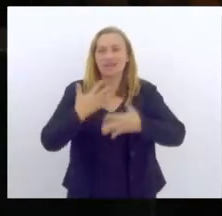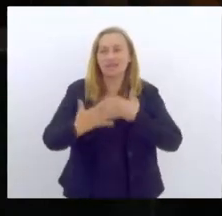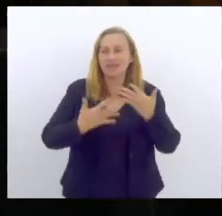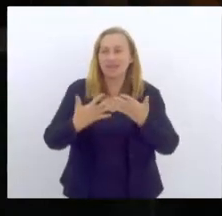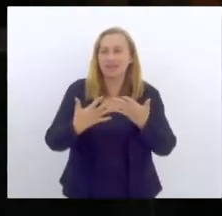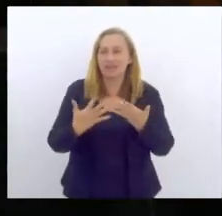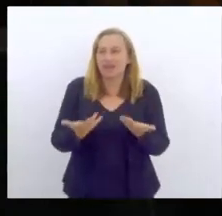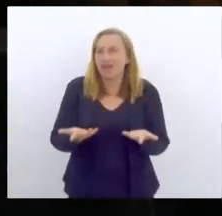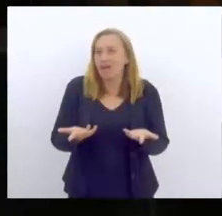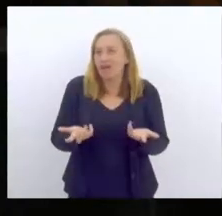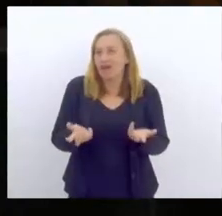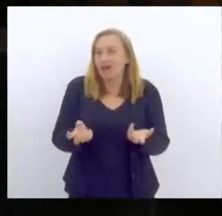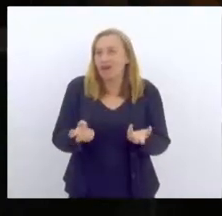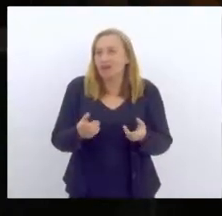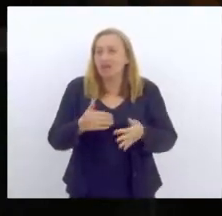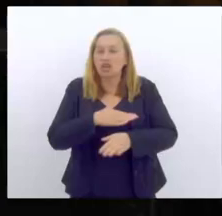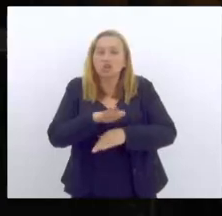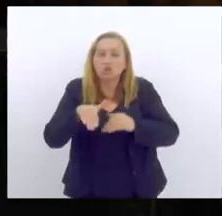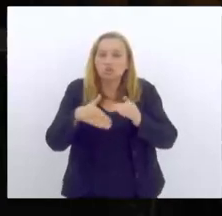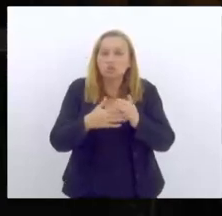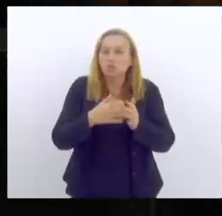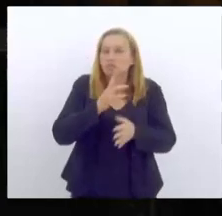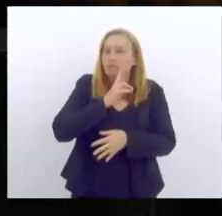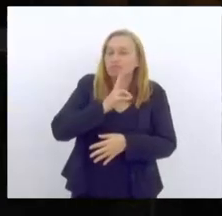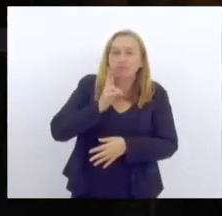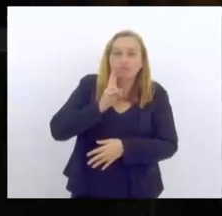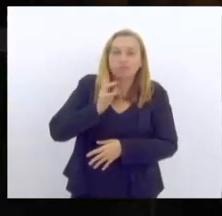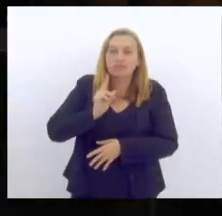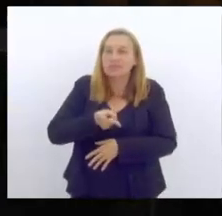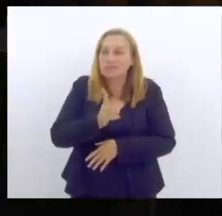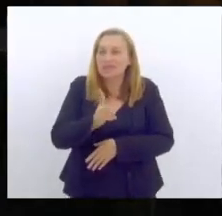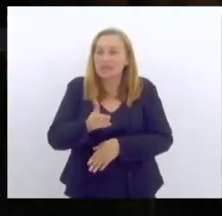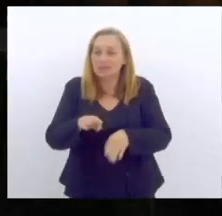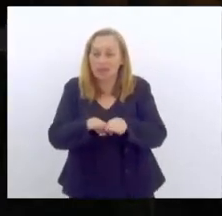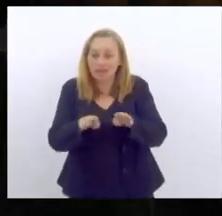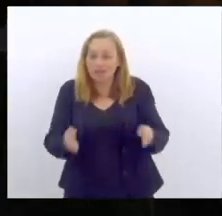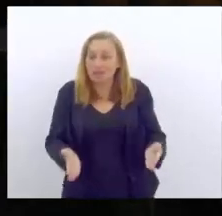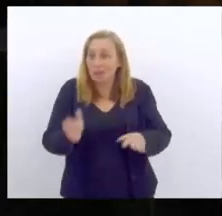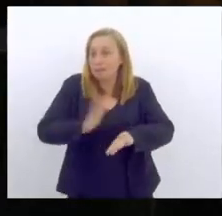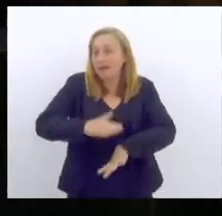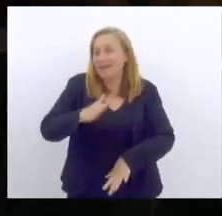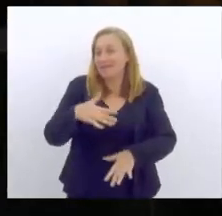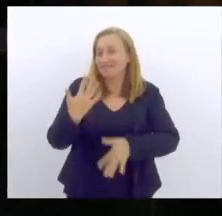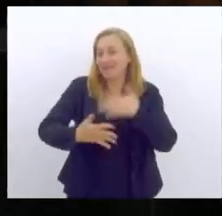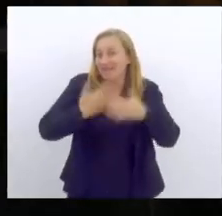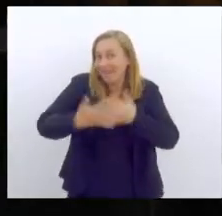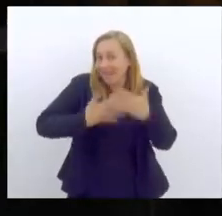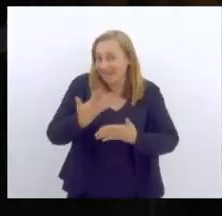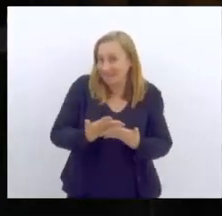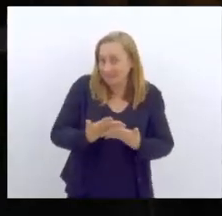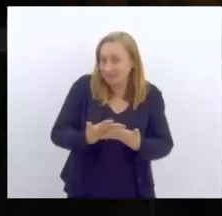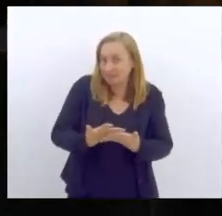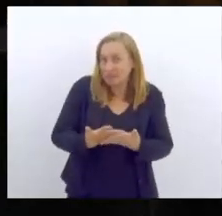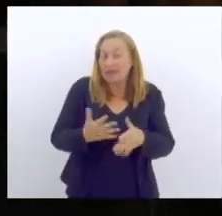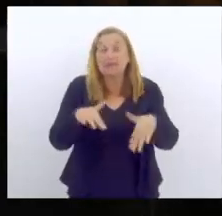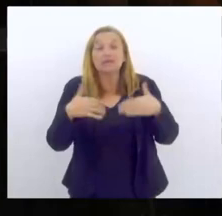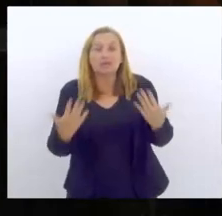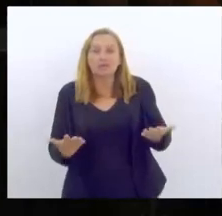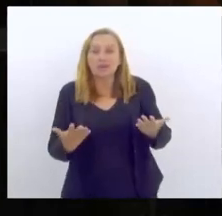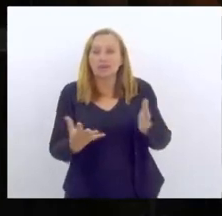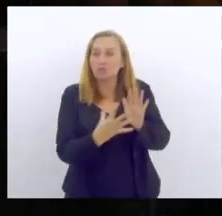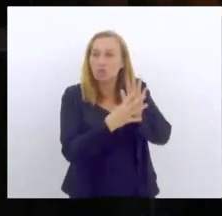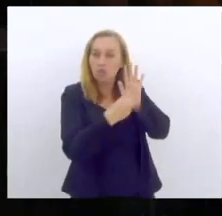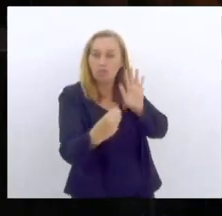mesas dele em todos os restaurantes era sempre as mesas mais animadas e ele deu um grande exemplo